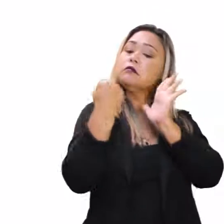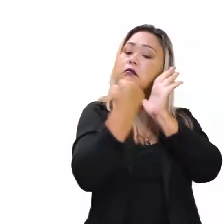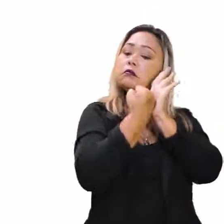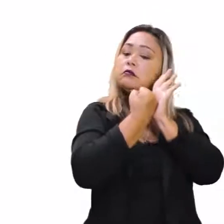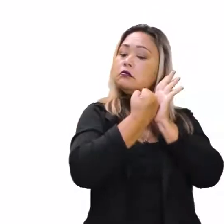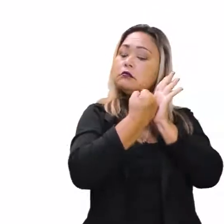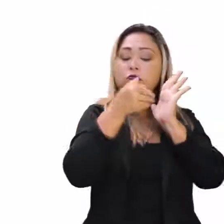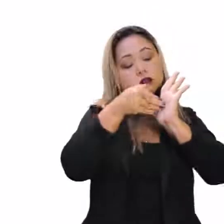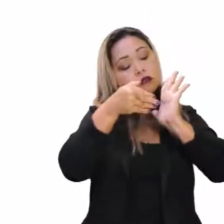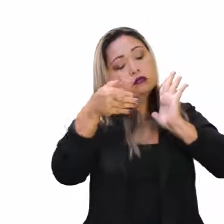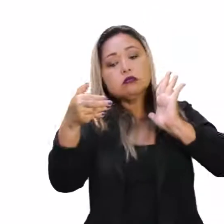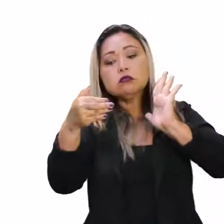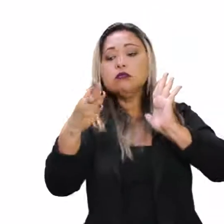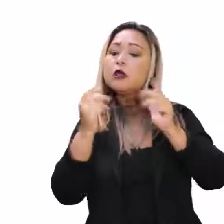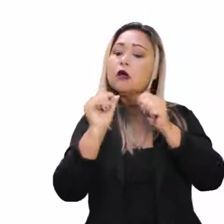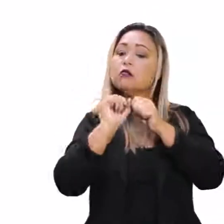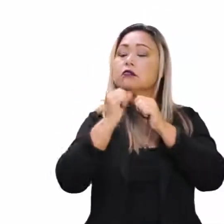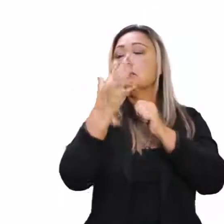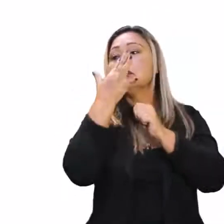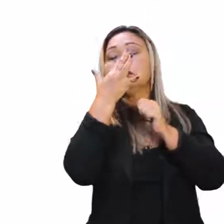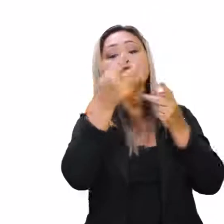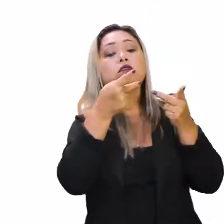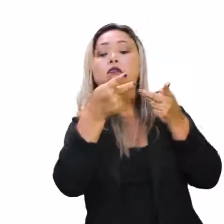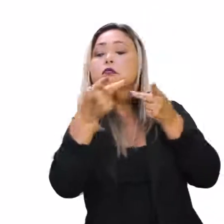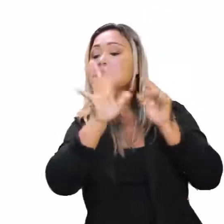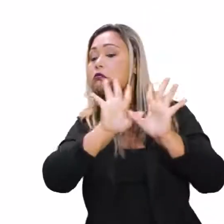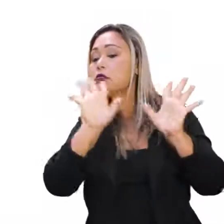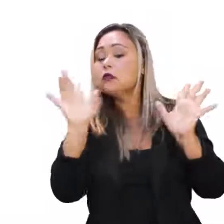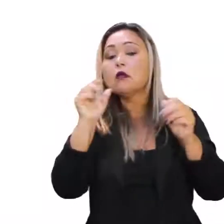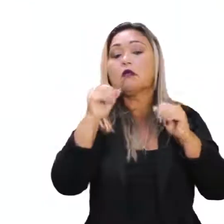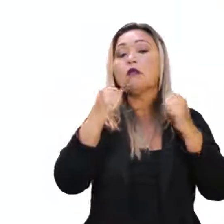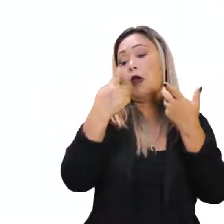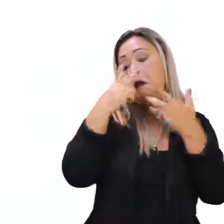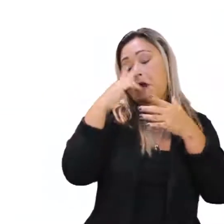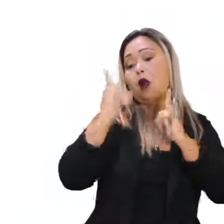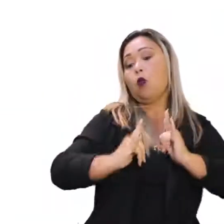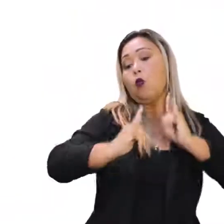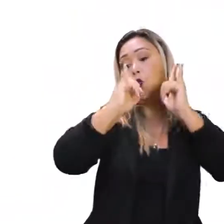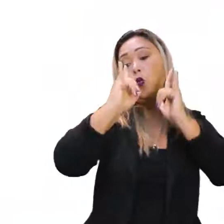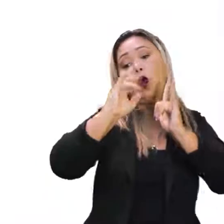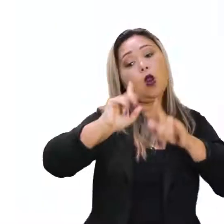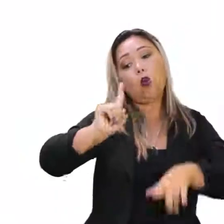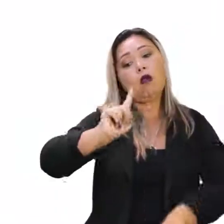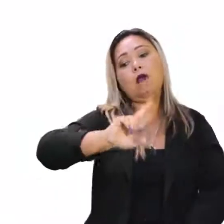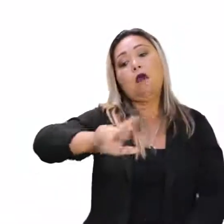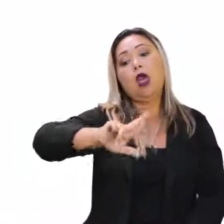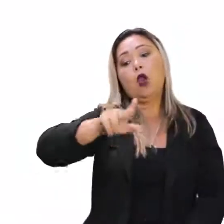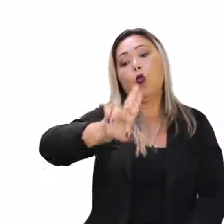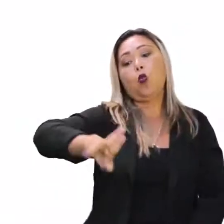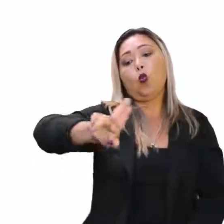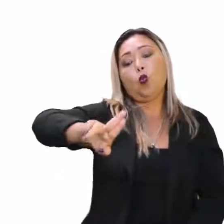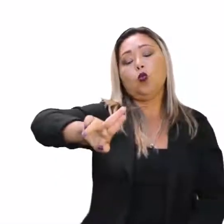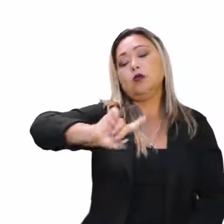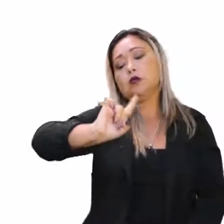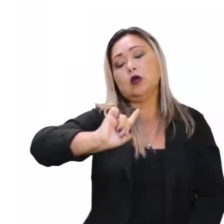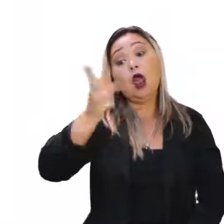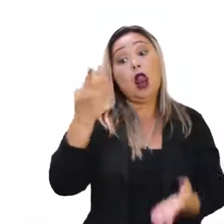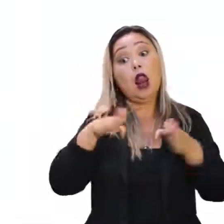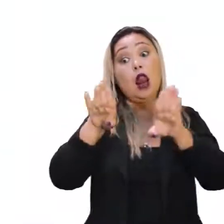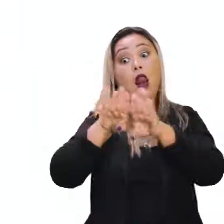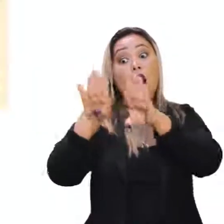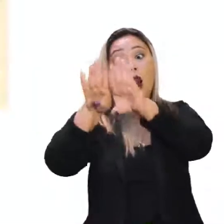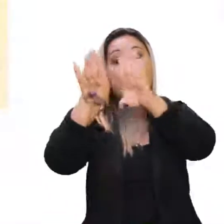desse período. Exatamente. É um monumento hoje, né? Porque o prédio parece que não é mais utilizado. Reservado, tombado lá atrás. É